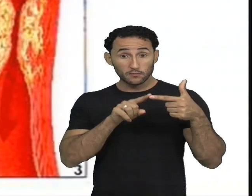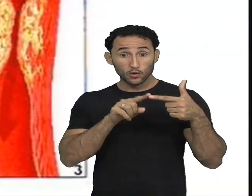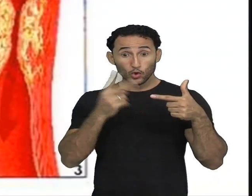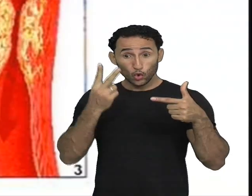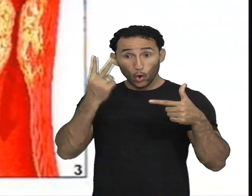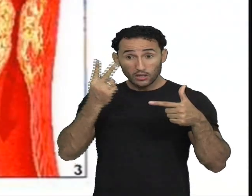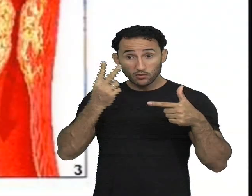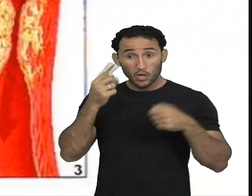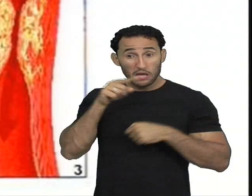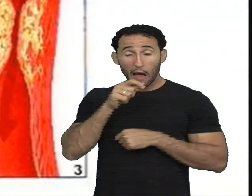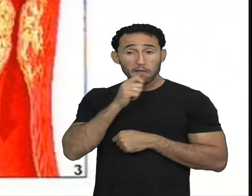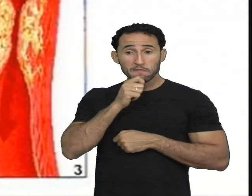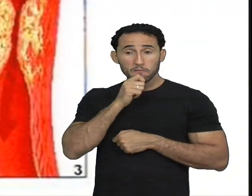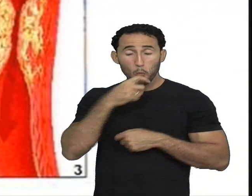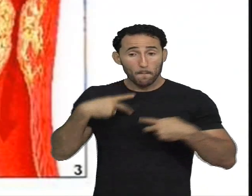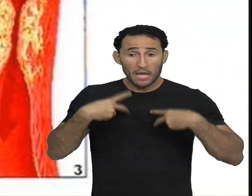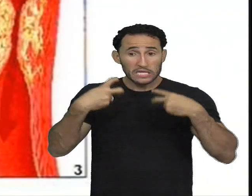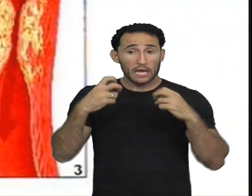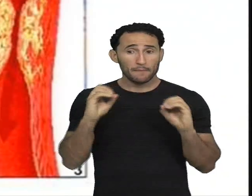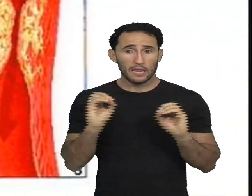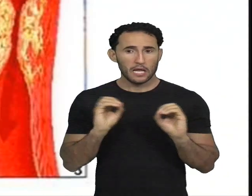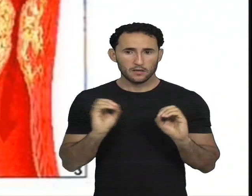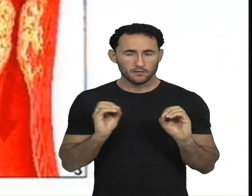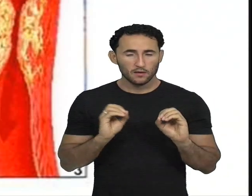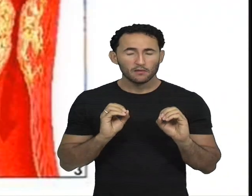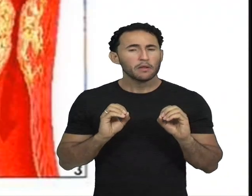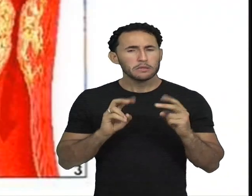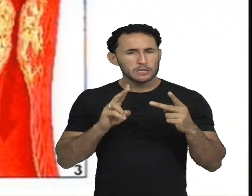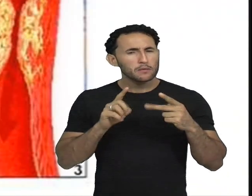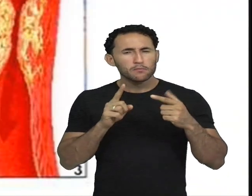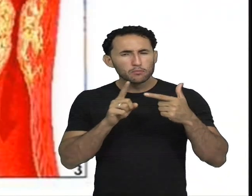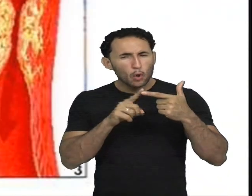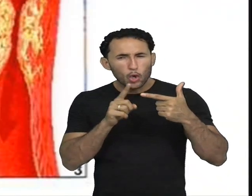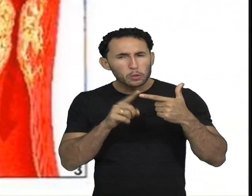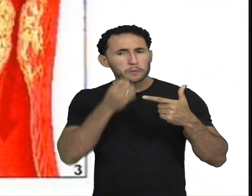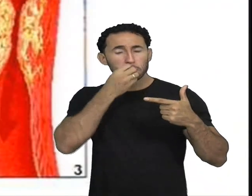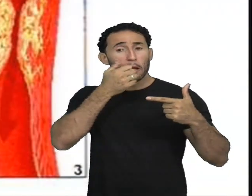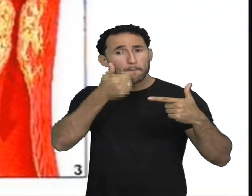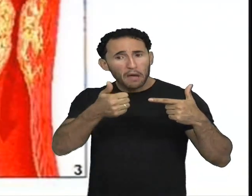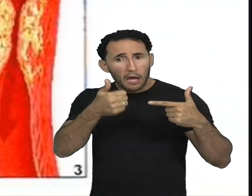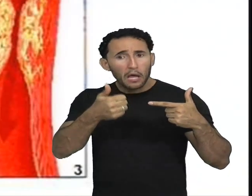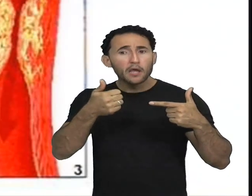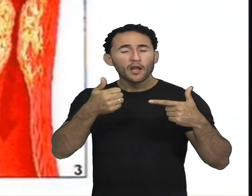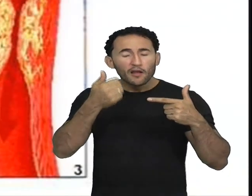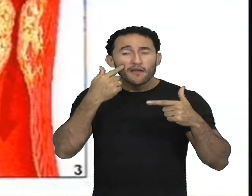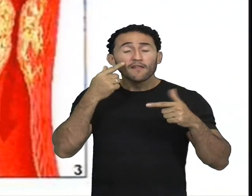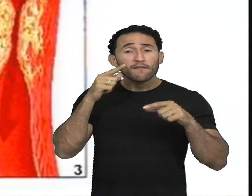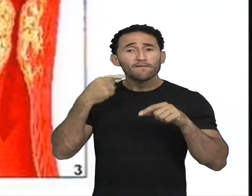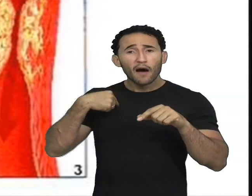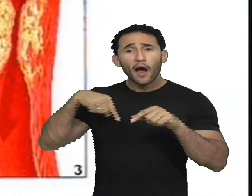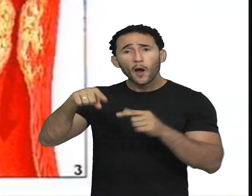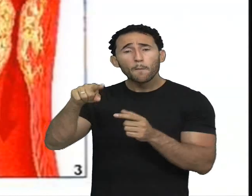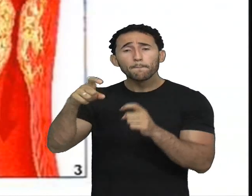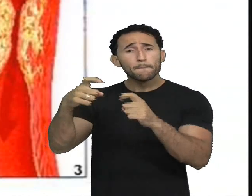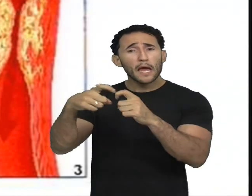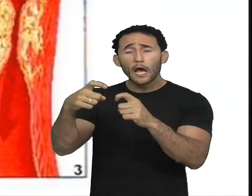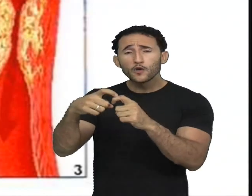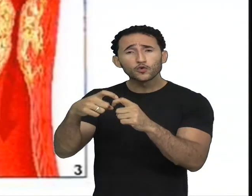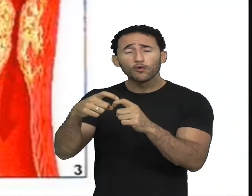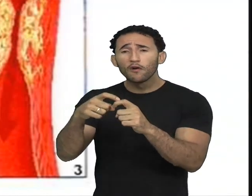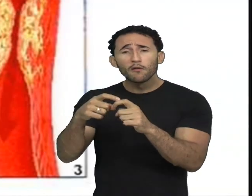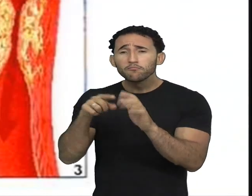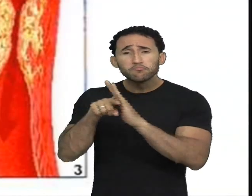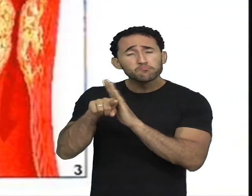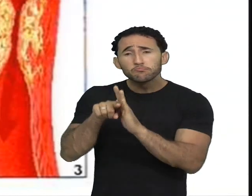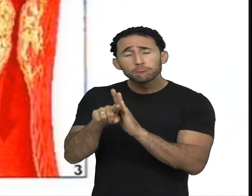nem tem sintoma. Ele está bem, ele é comparado, faz os exames, ele é um paciente normal. ele